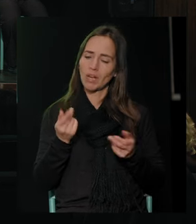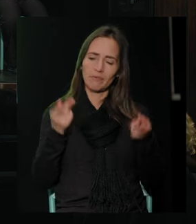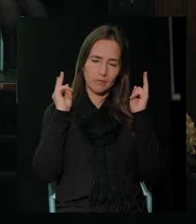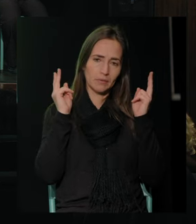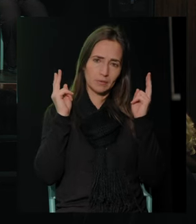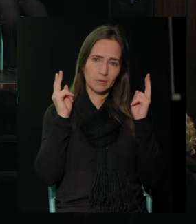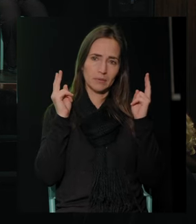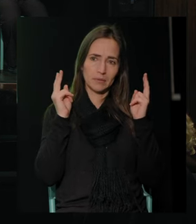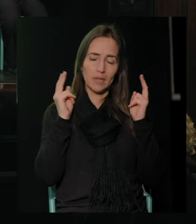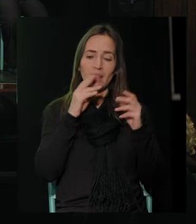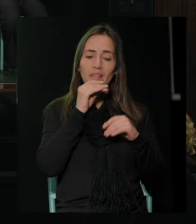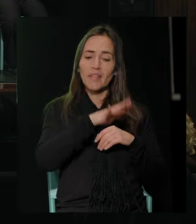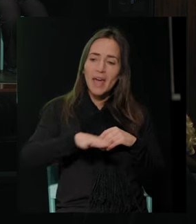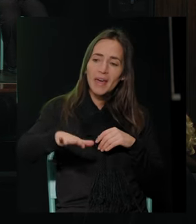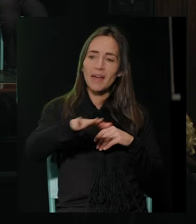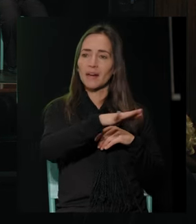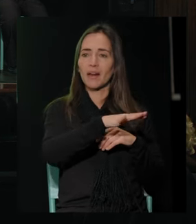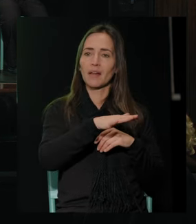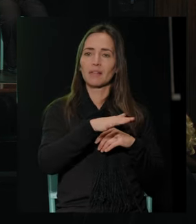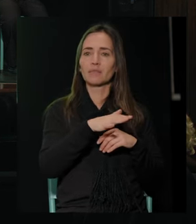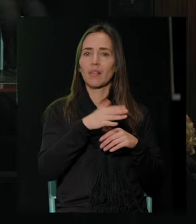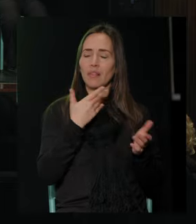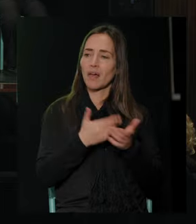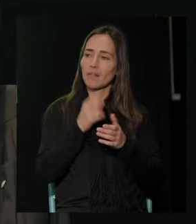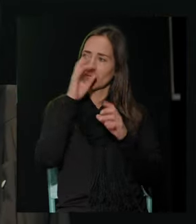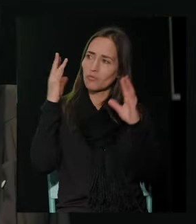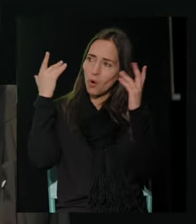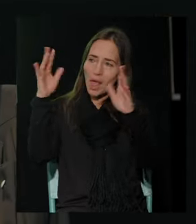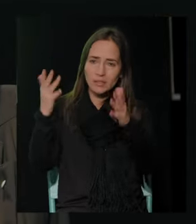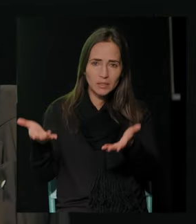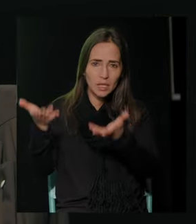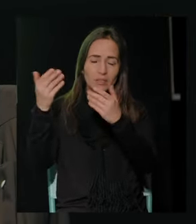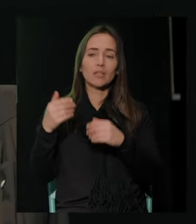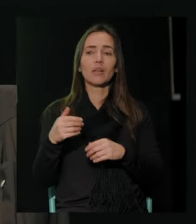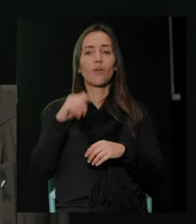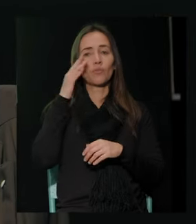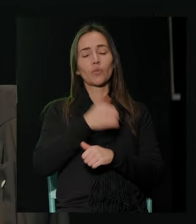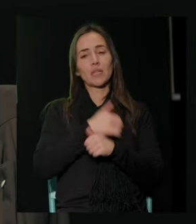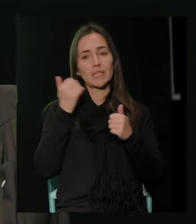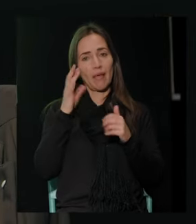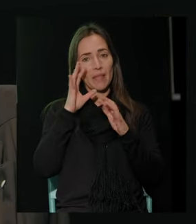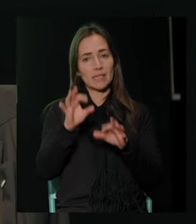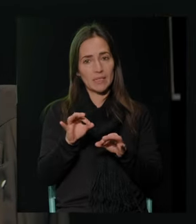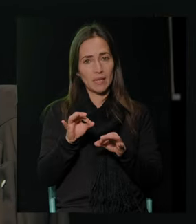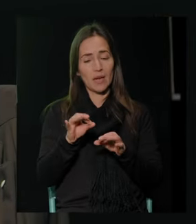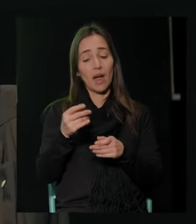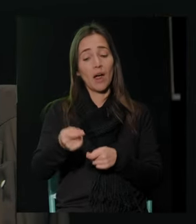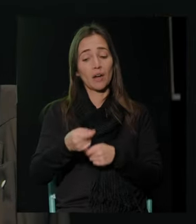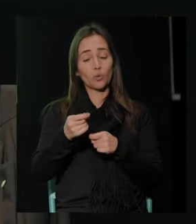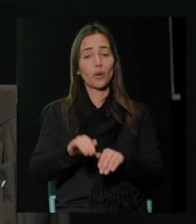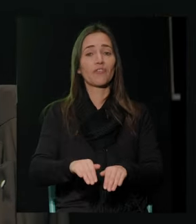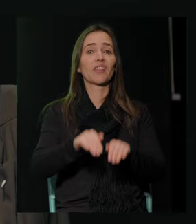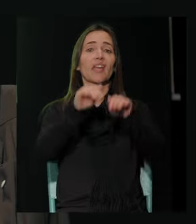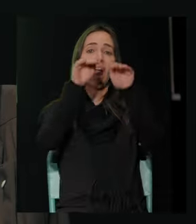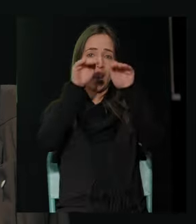tenho que libertar a terra para as florestas, e portanto, e isto é o futuro das cidades, é a agricultura vertical.